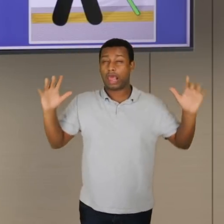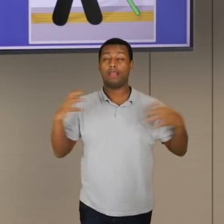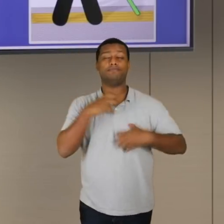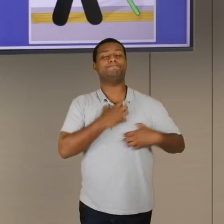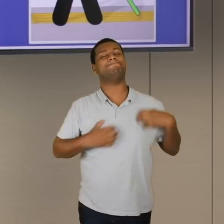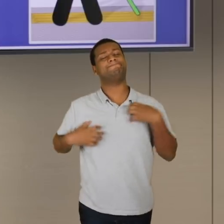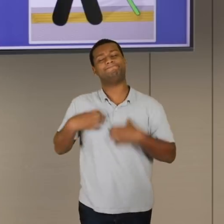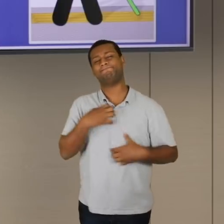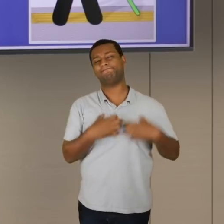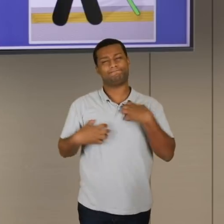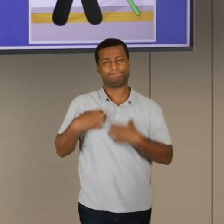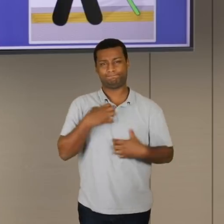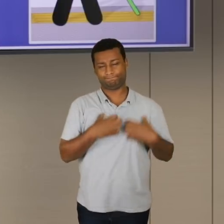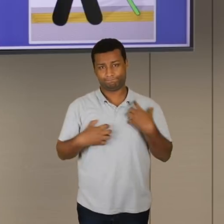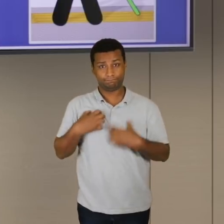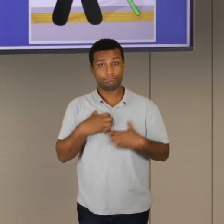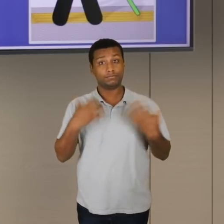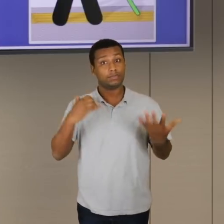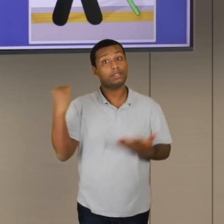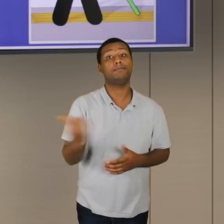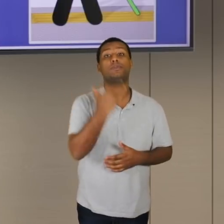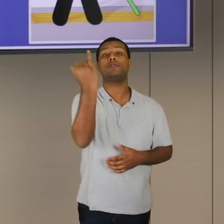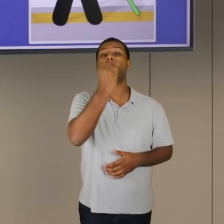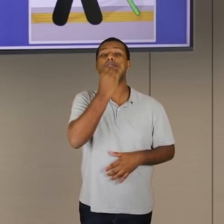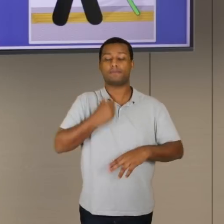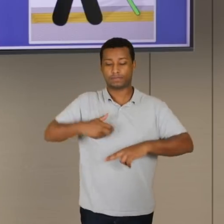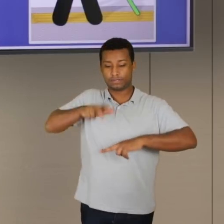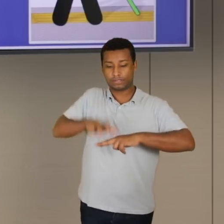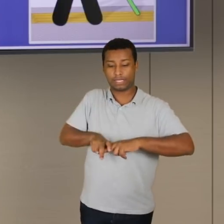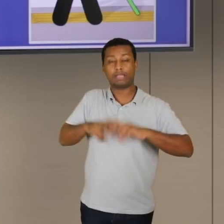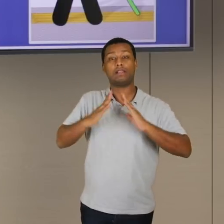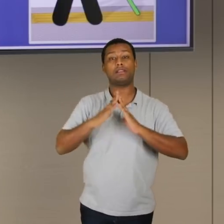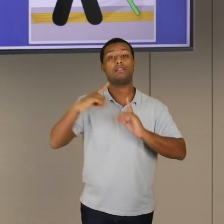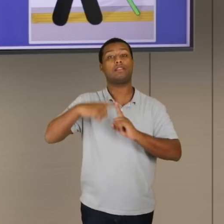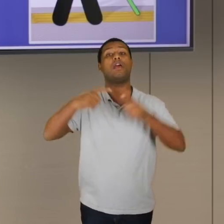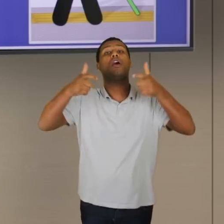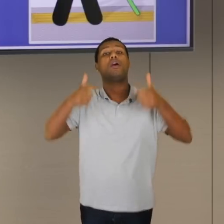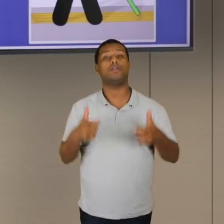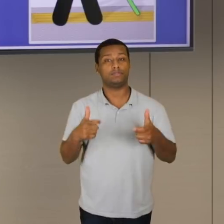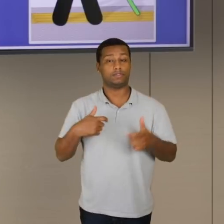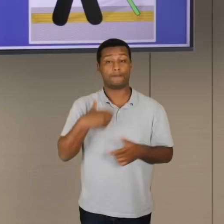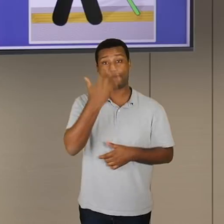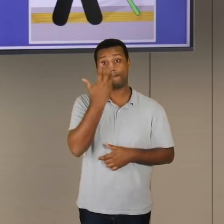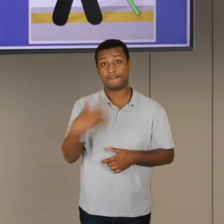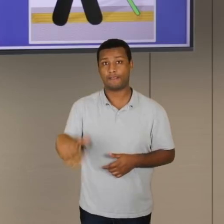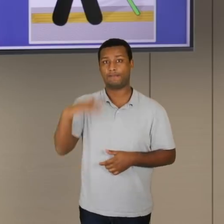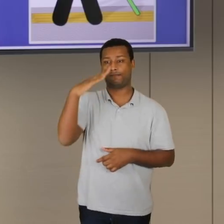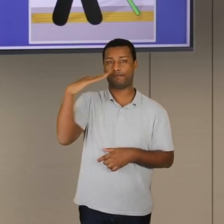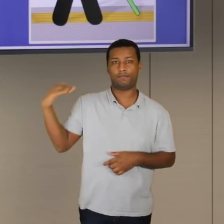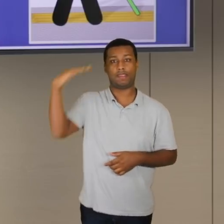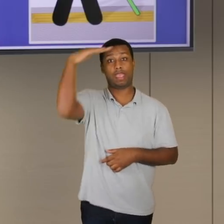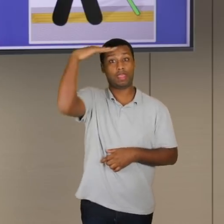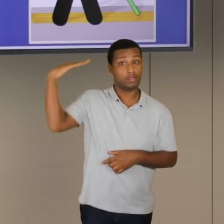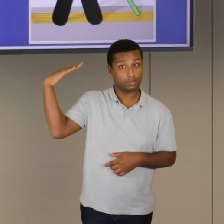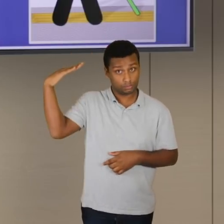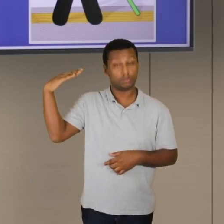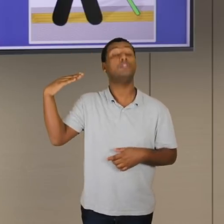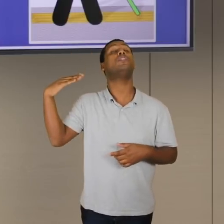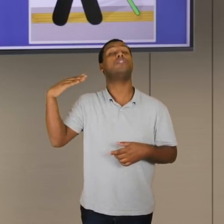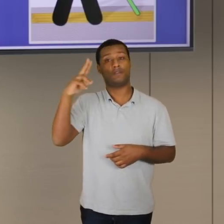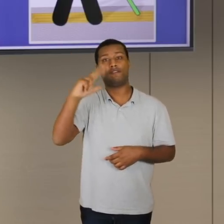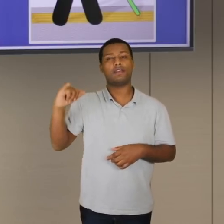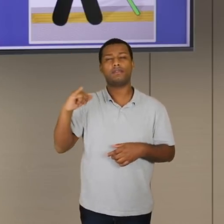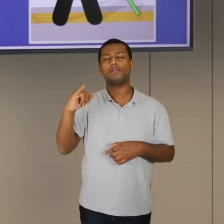pensamos que a bengala é para apenas o cego. Não, baixa visão também usa bengala. Isso ajuda a